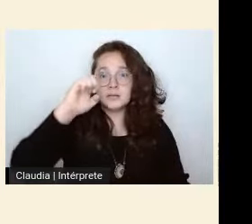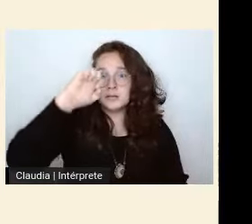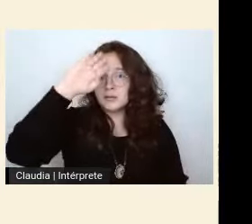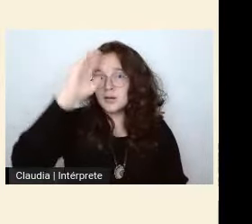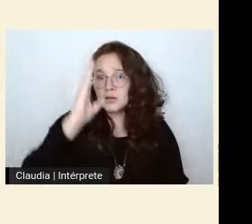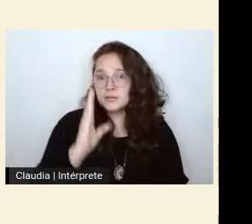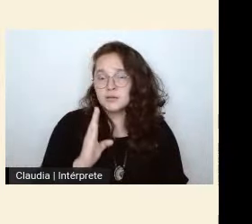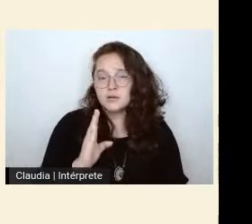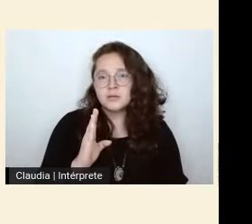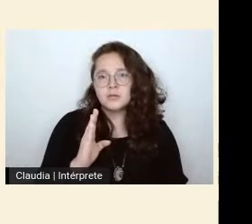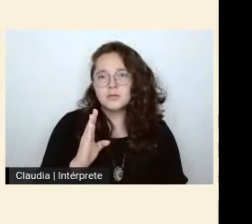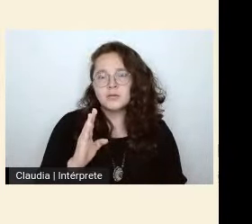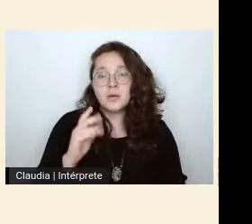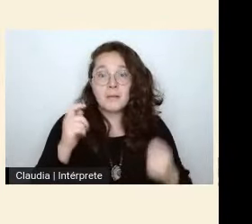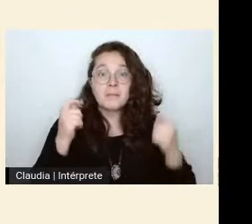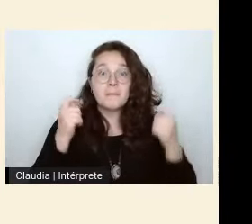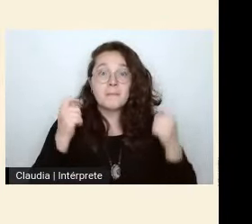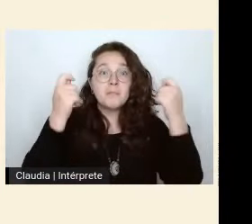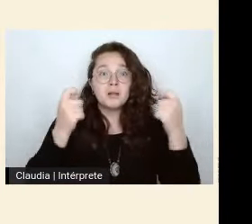Manifesto modernista.